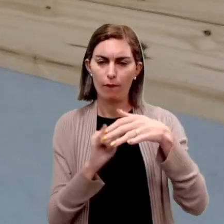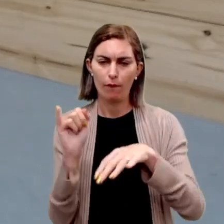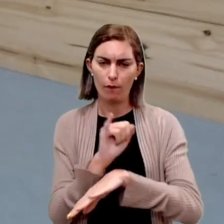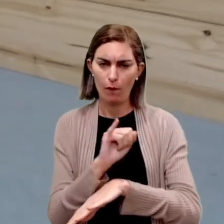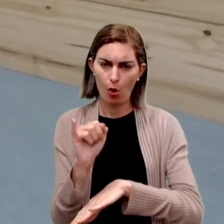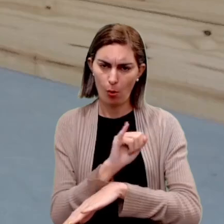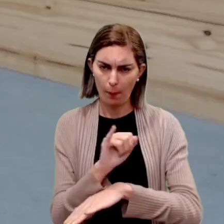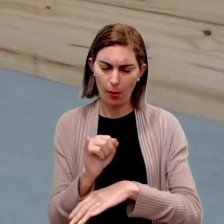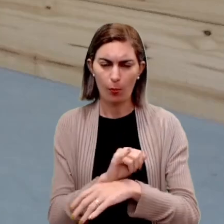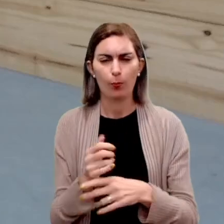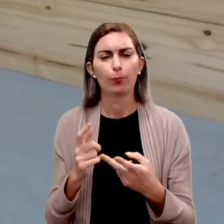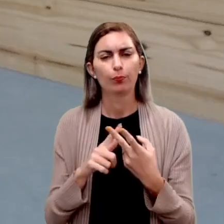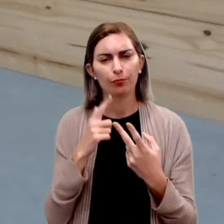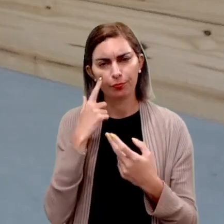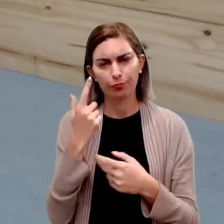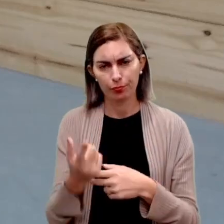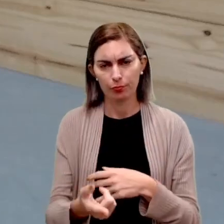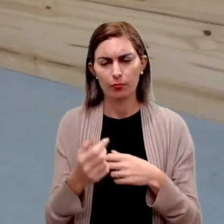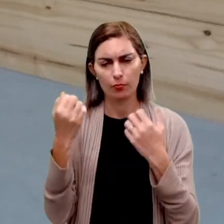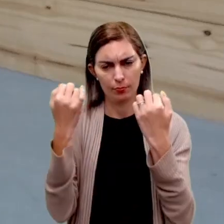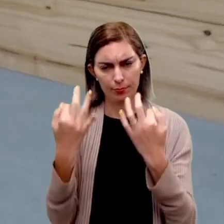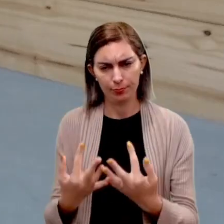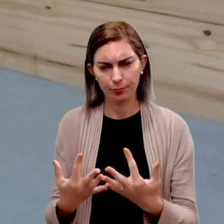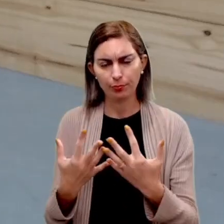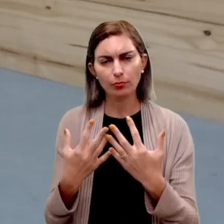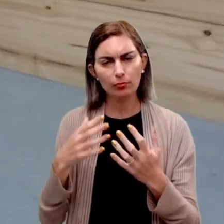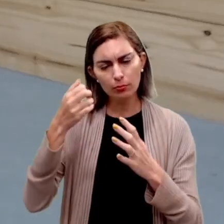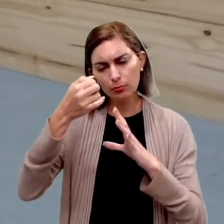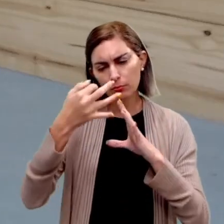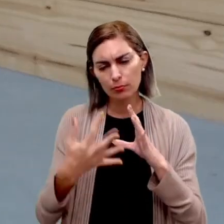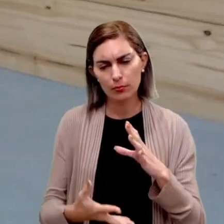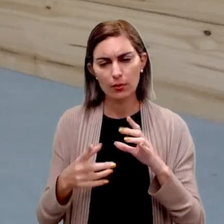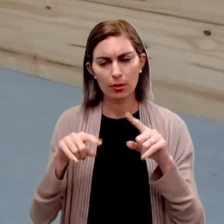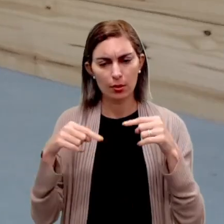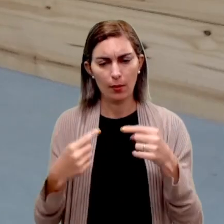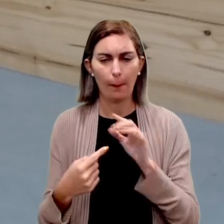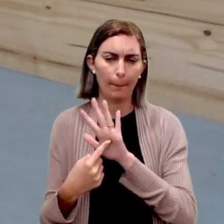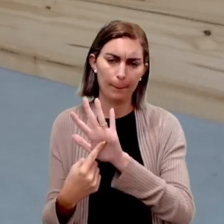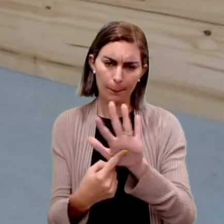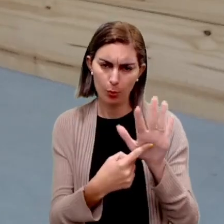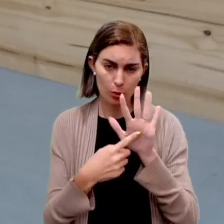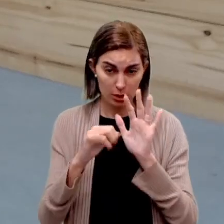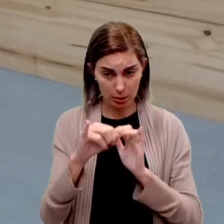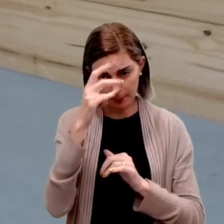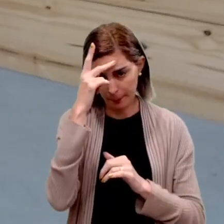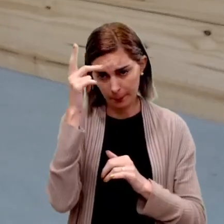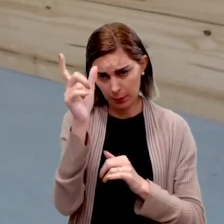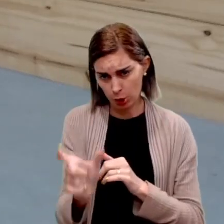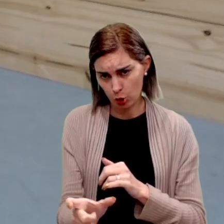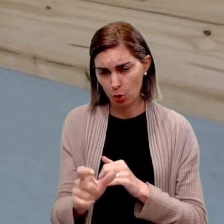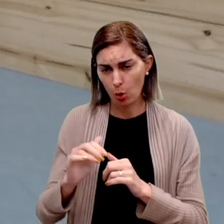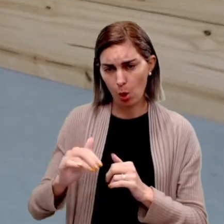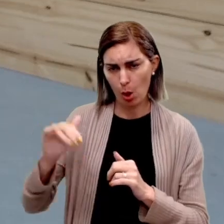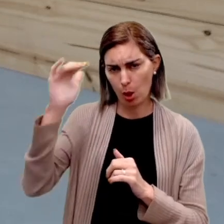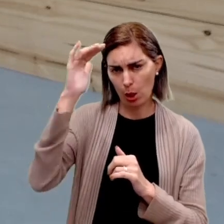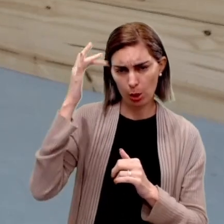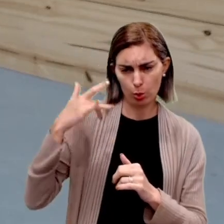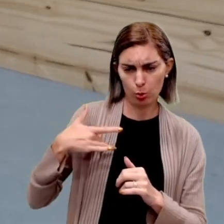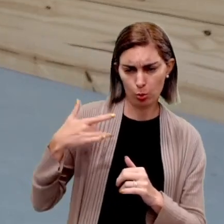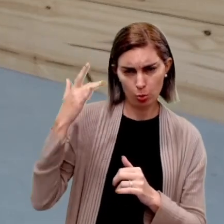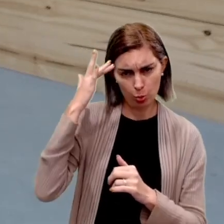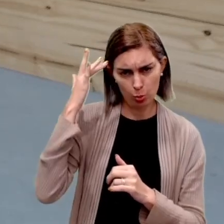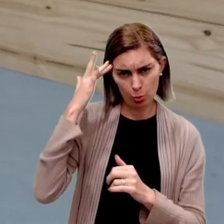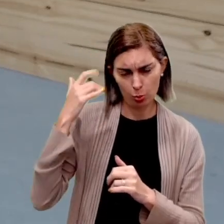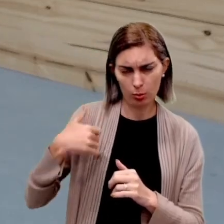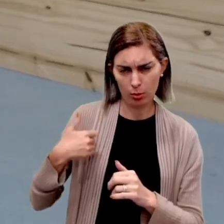Então nós temos aqui a descrição narrativa e o nosso desafio é mostrar se a pessoa é maior de idade.